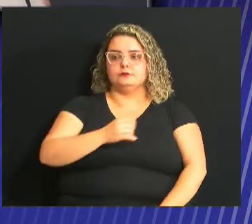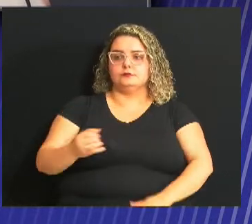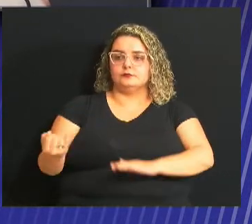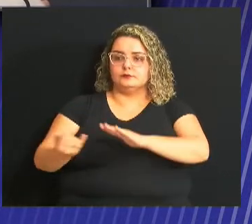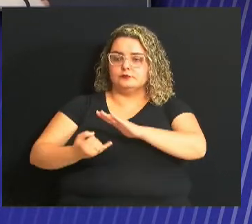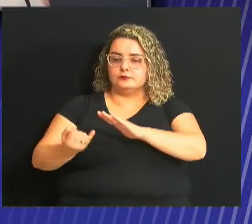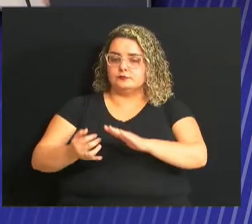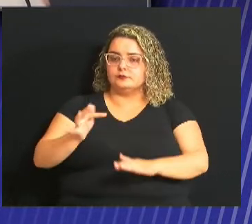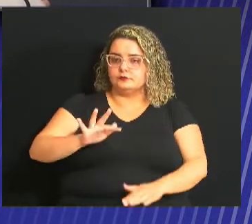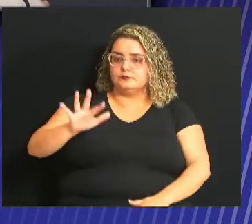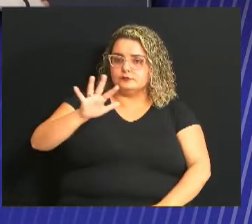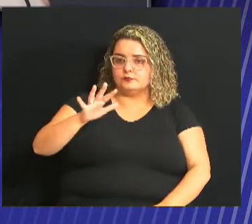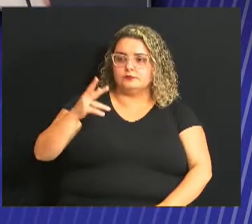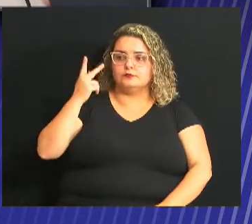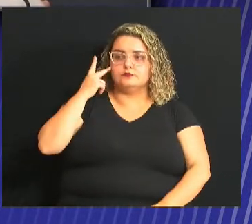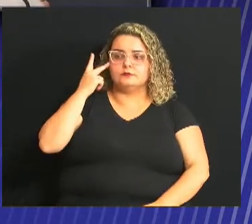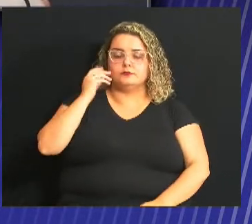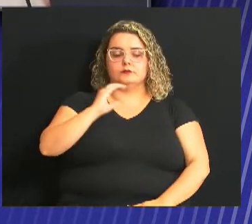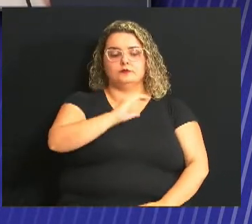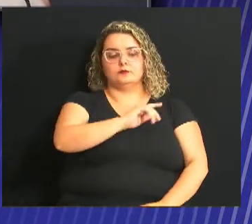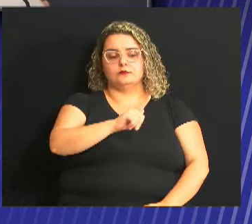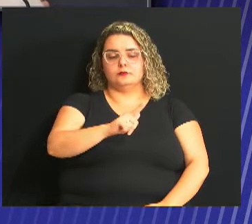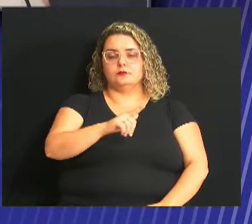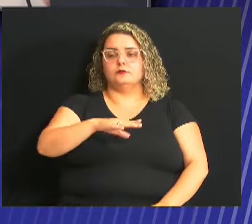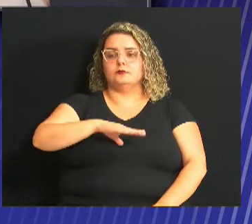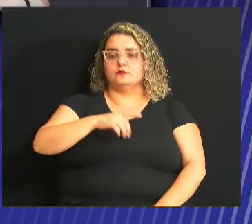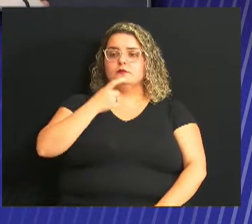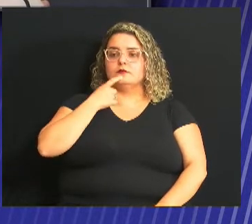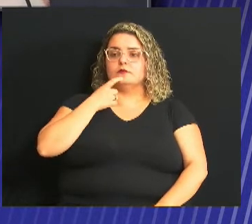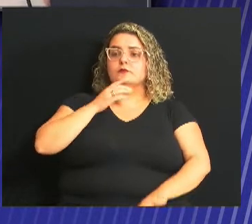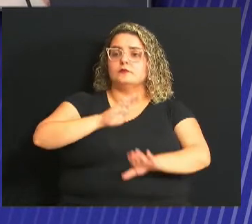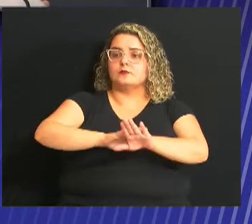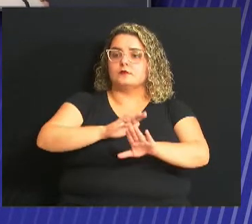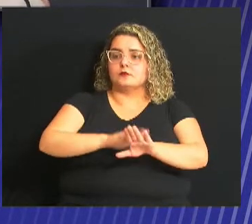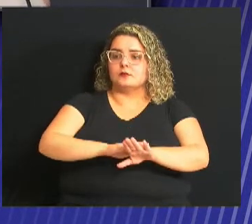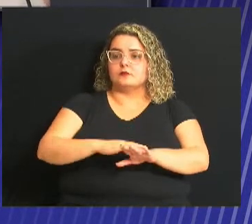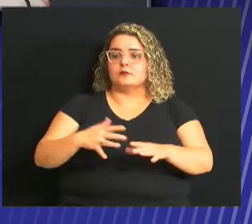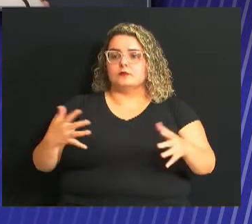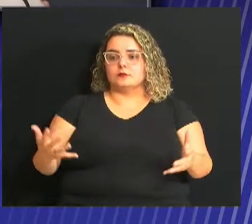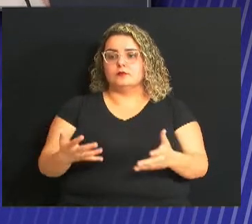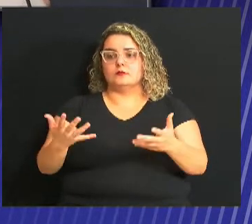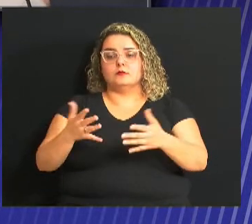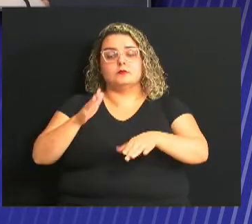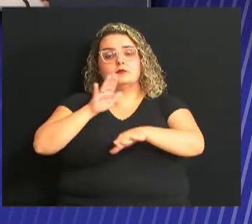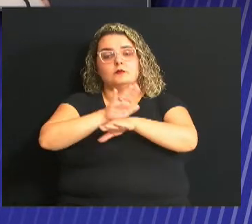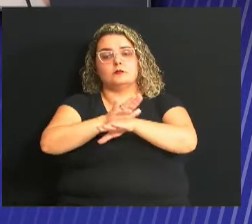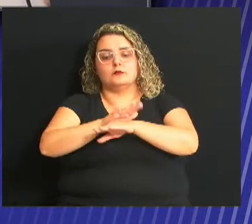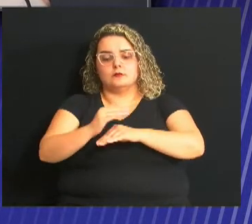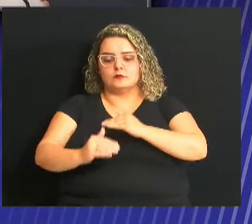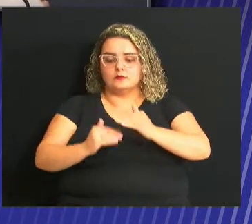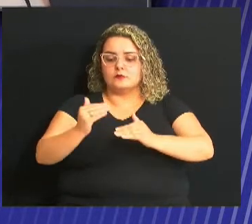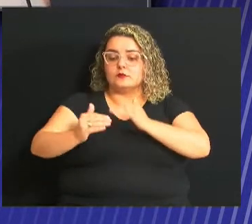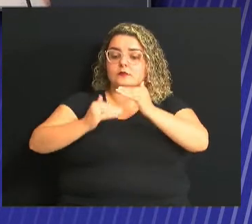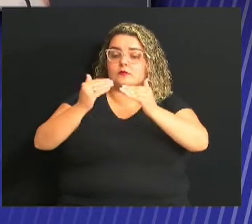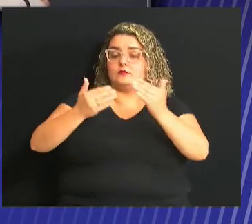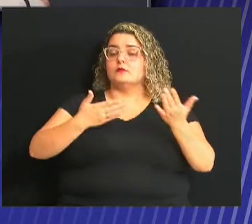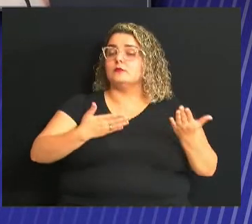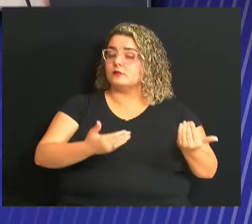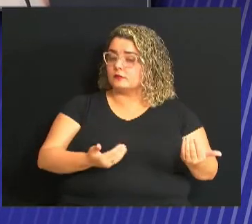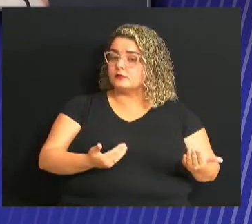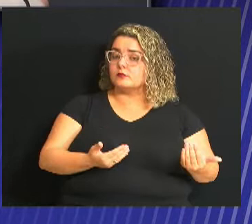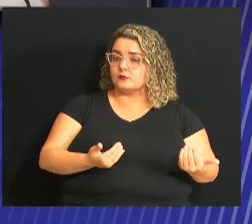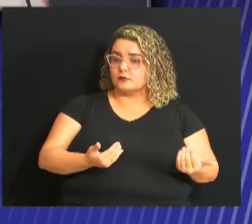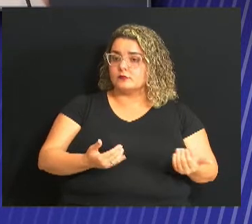Paulo, na região do Campo Grande, em Campinas. Sua atuação tem colaborado para o desenvolvimento desses jovens e